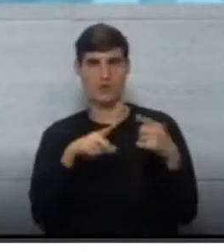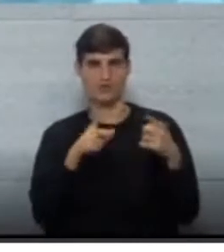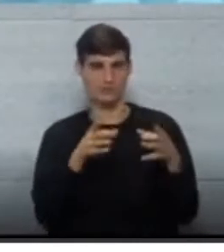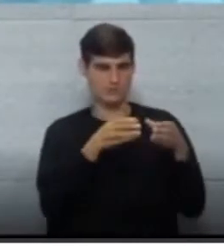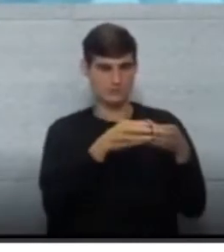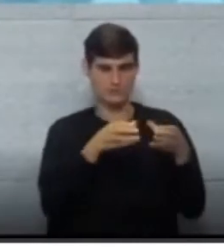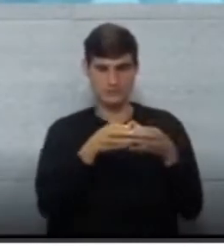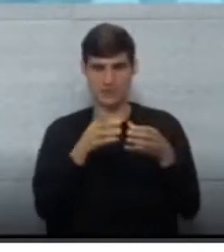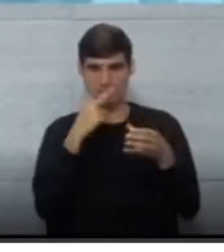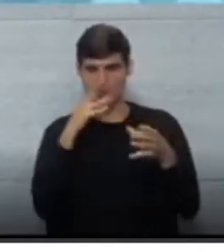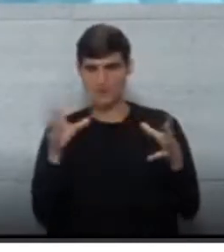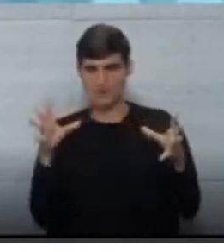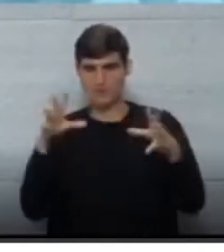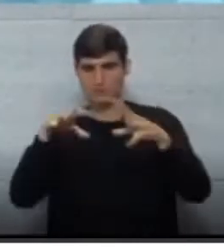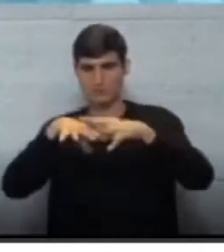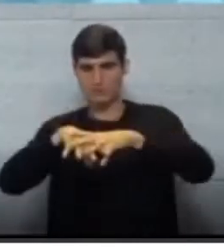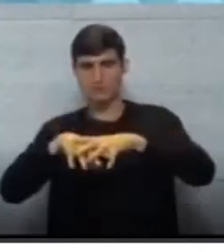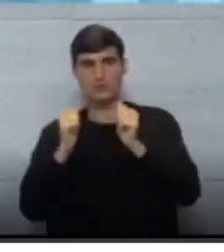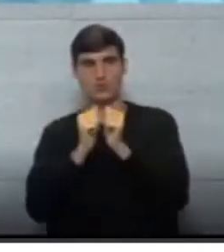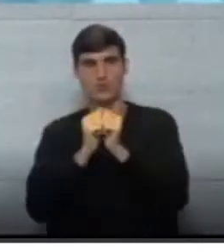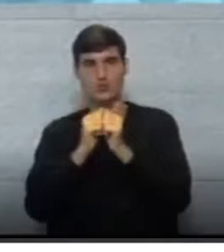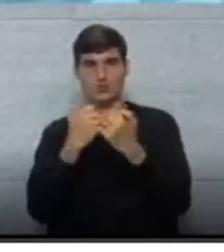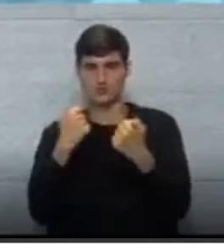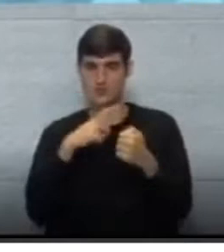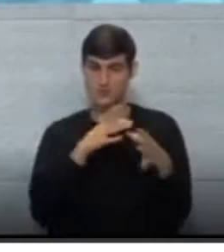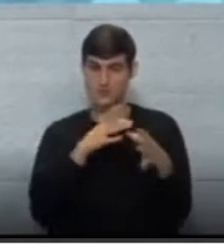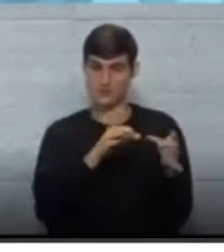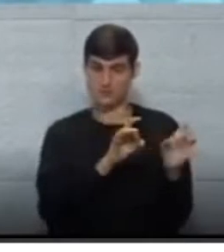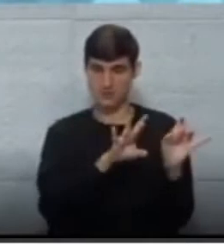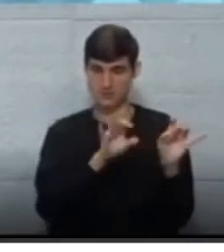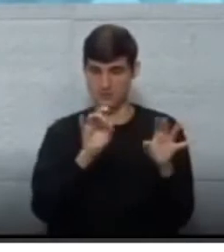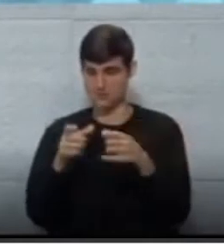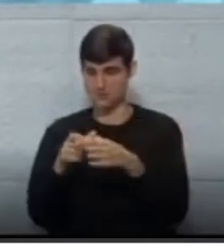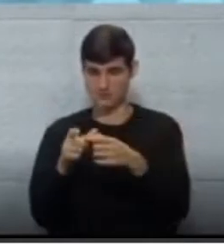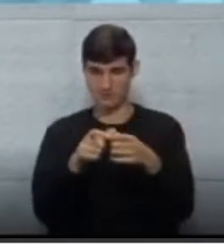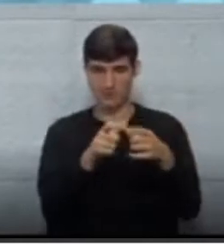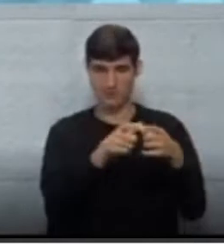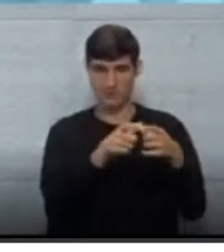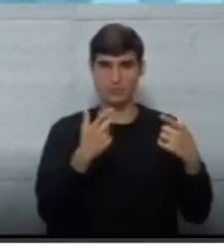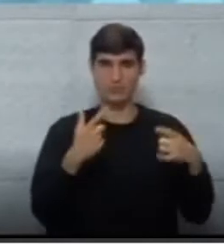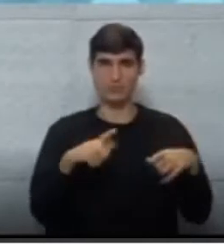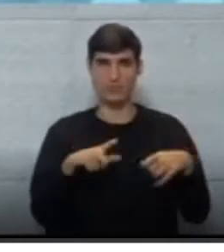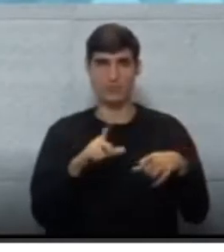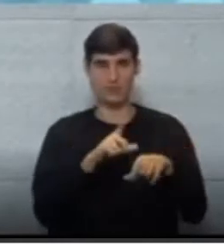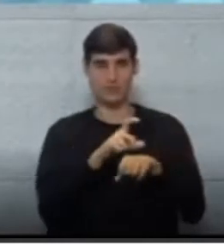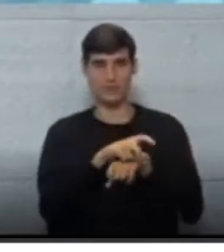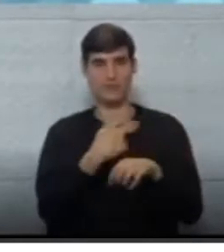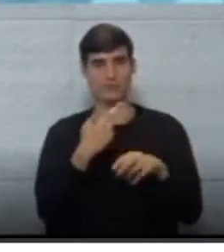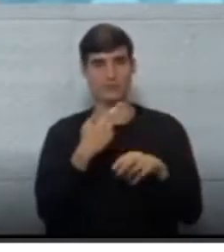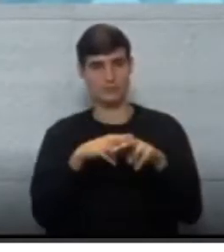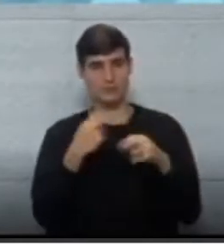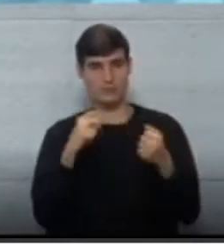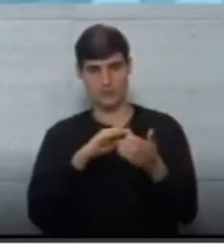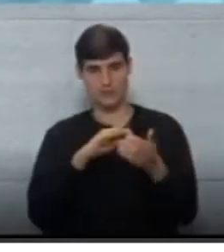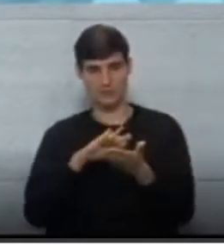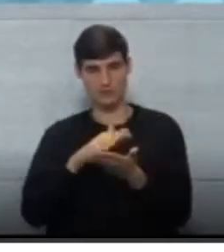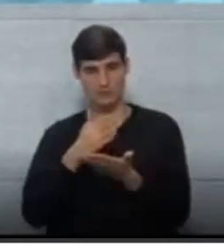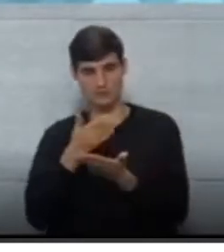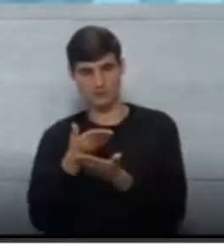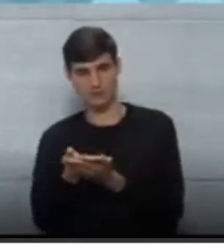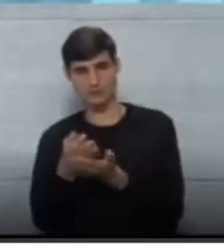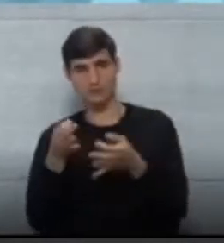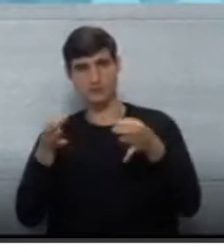amontoadas, e aí a gente não consegue fazer a contagem uma sobre a outra, e a gente não consegue contar. Então, é importante que não seja invertido da forma